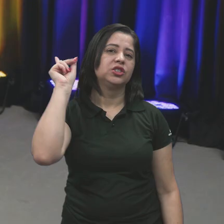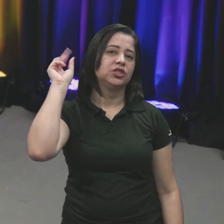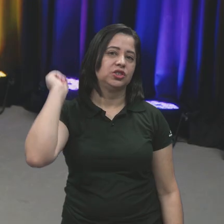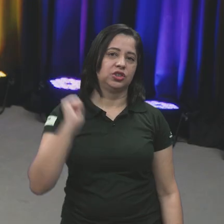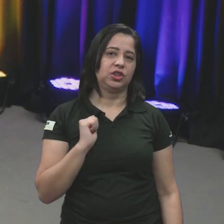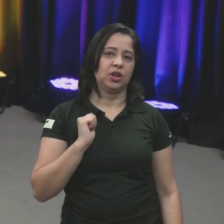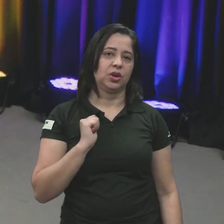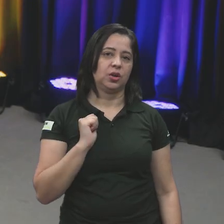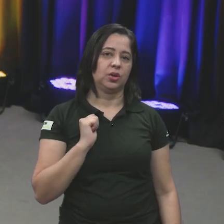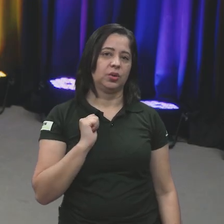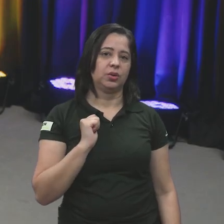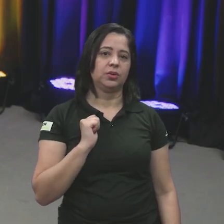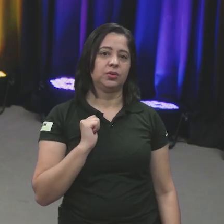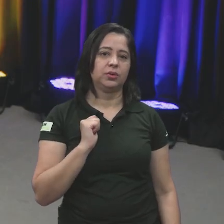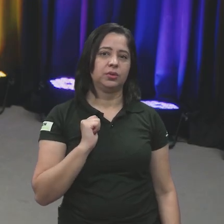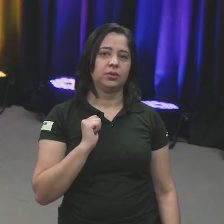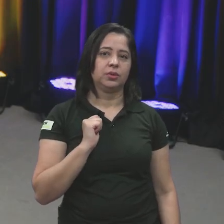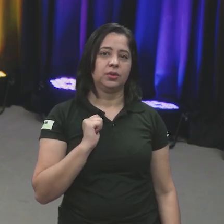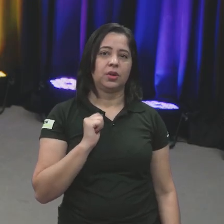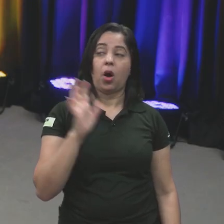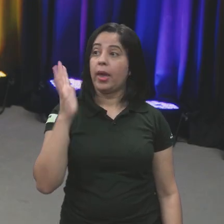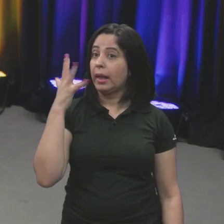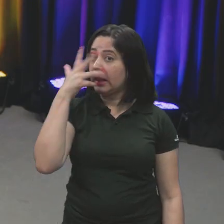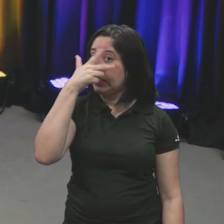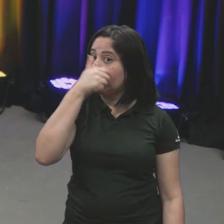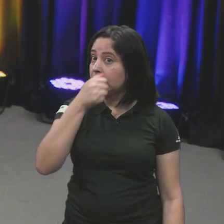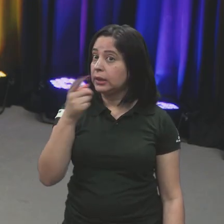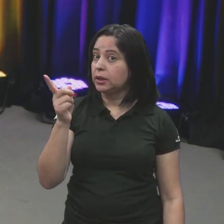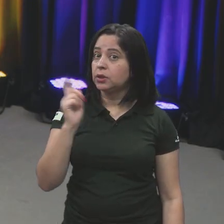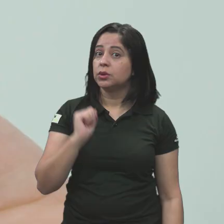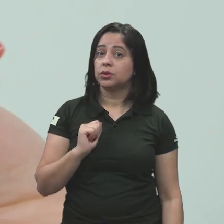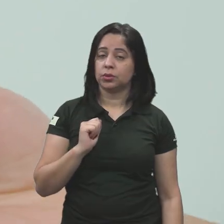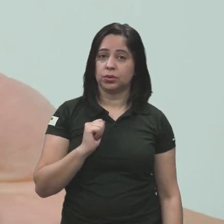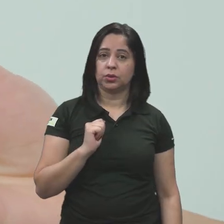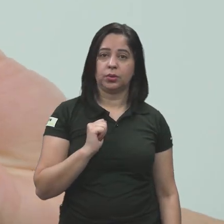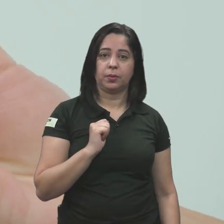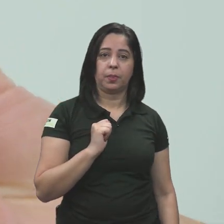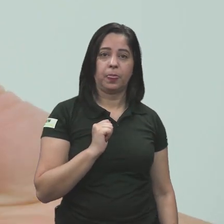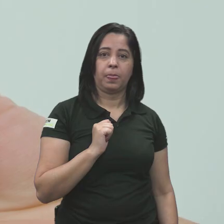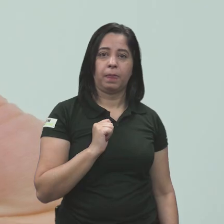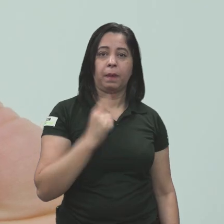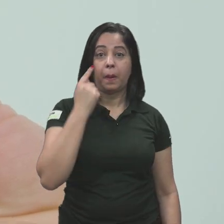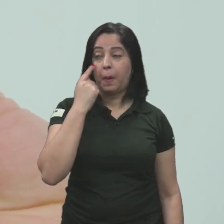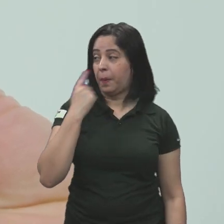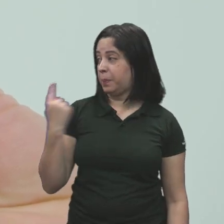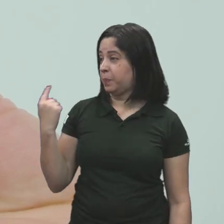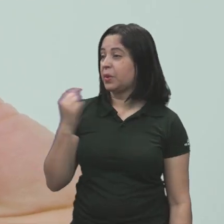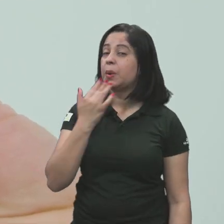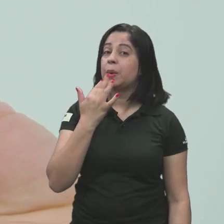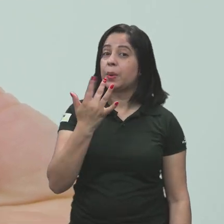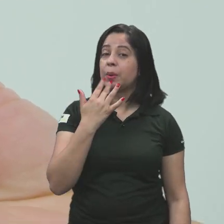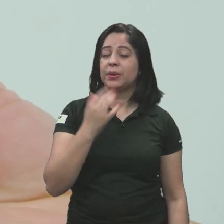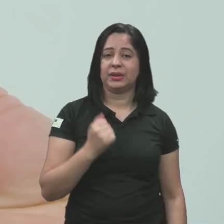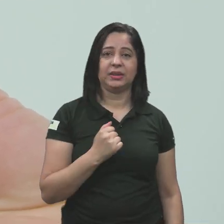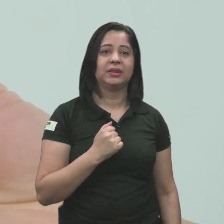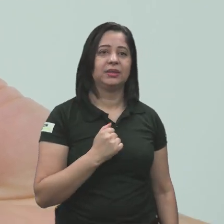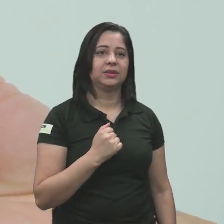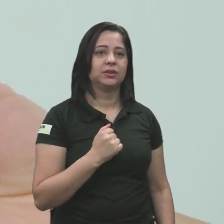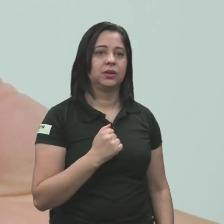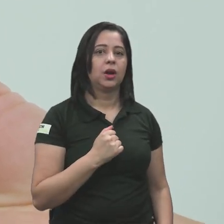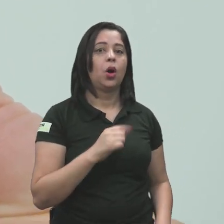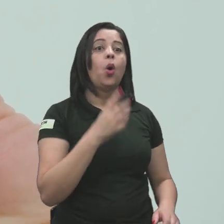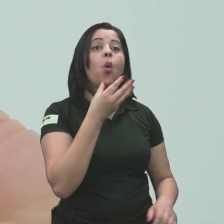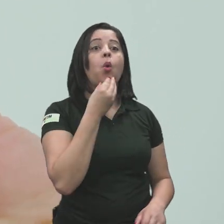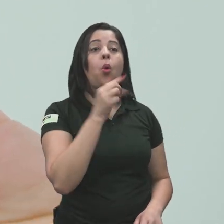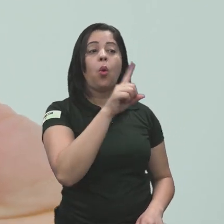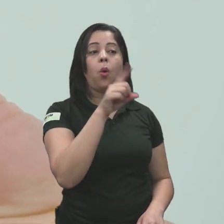tem uns 40 anos, mais ou menos. Gente. Quem fazia esse tipo de brinquedo era seu Zé Mira,